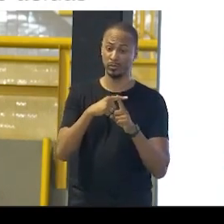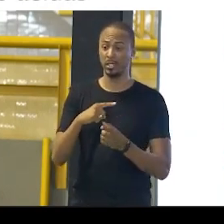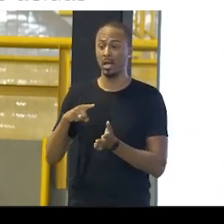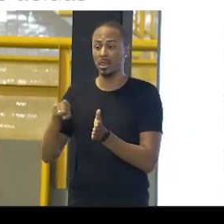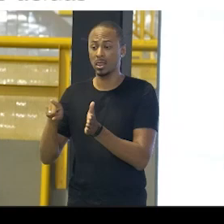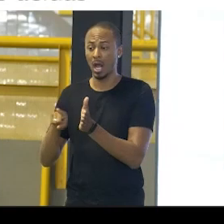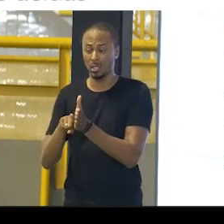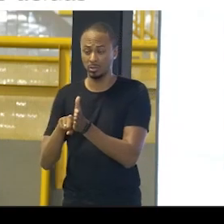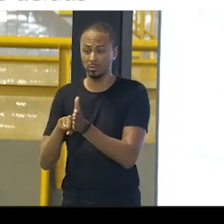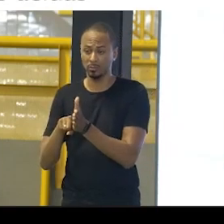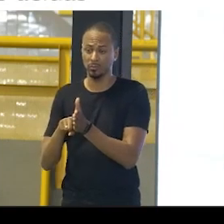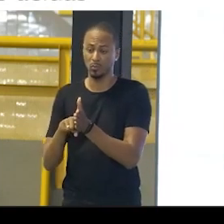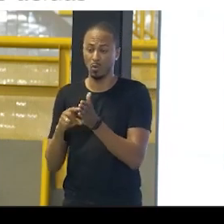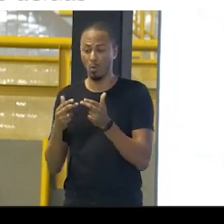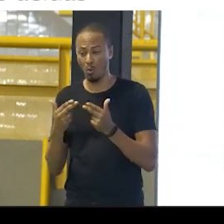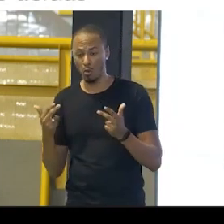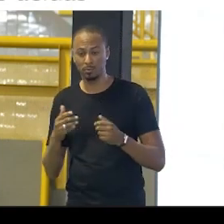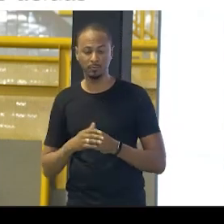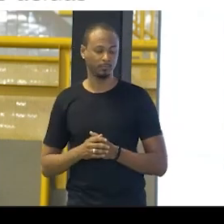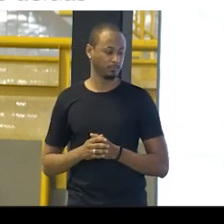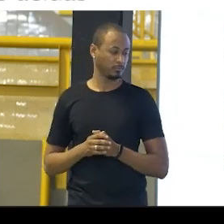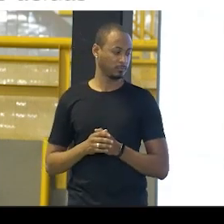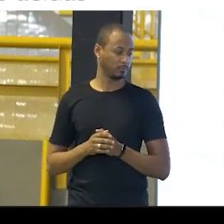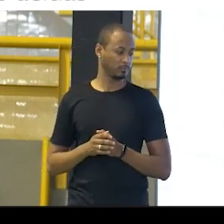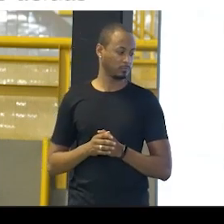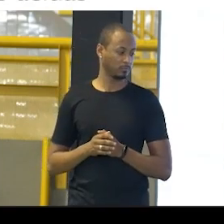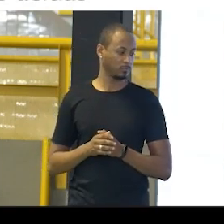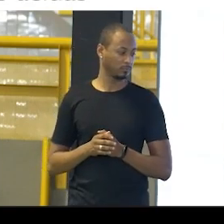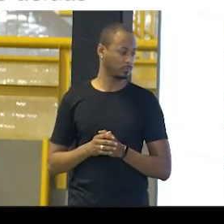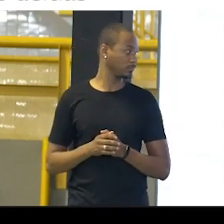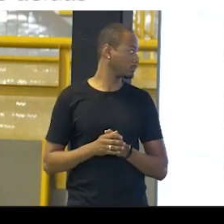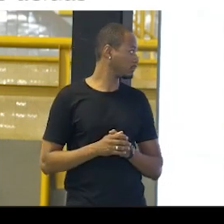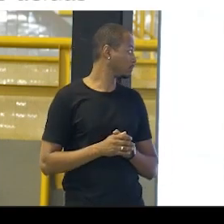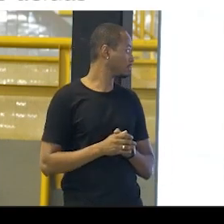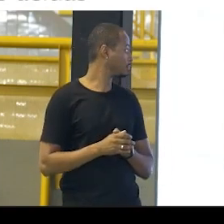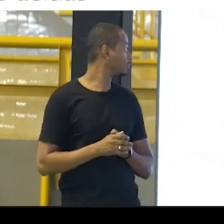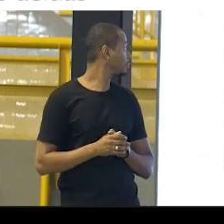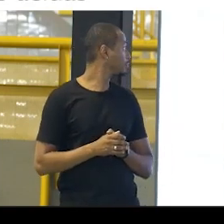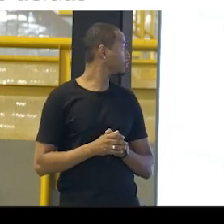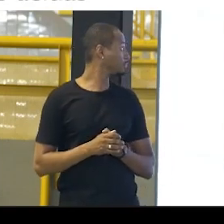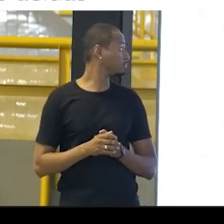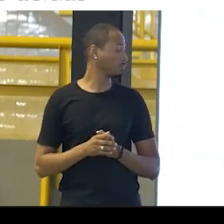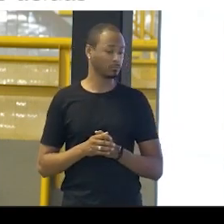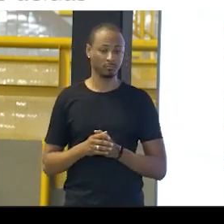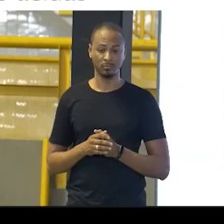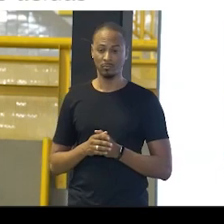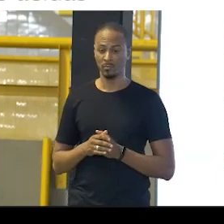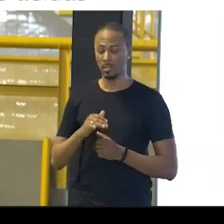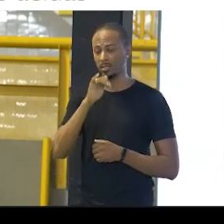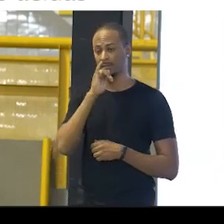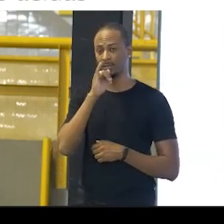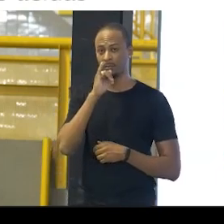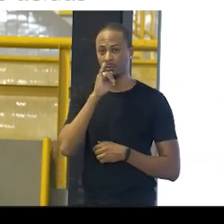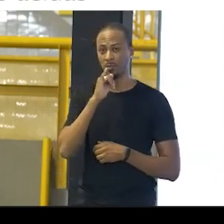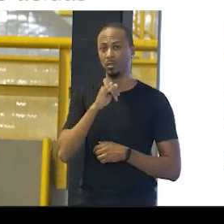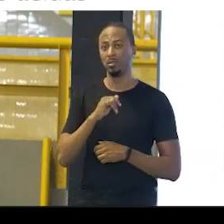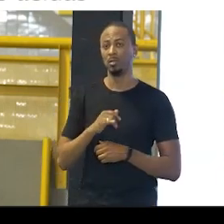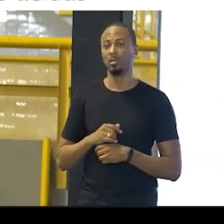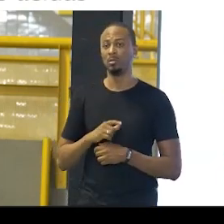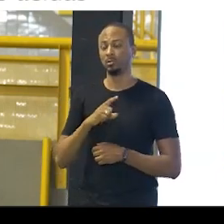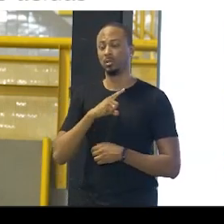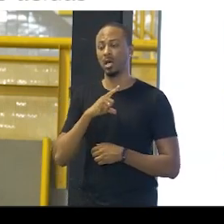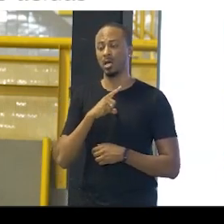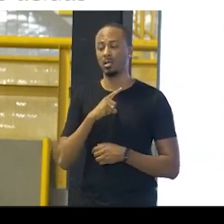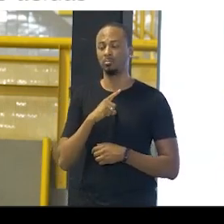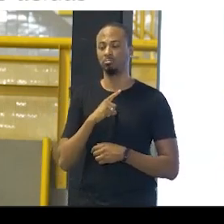lado esquerdo de vocês, as desvantagens do lado direito. Custo relativamente baixo, carvão é um recurso mineral mais abundante,